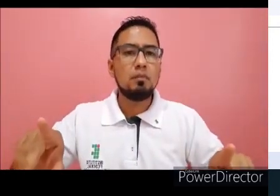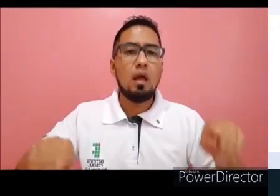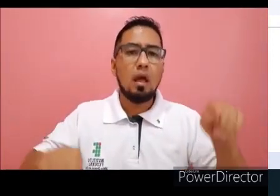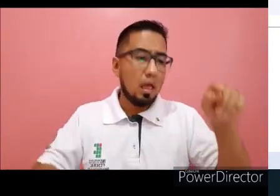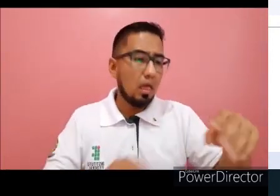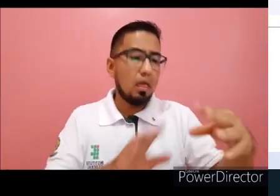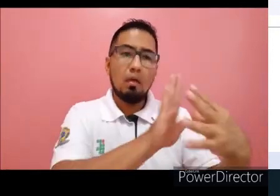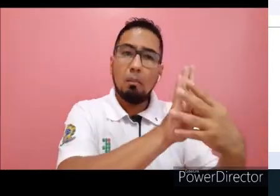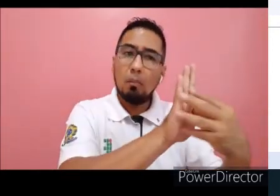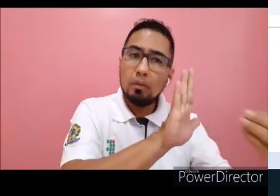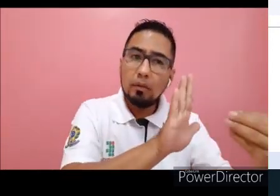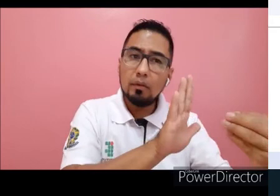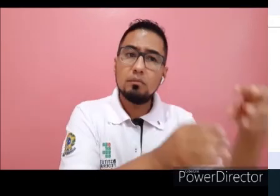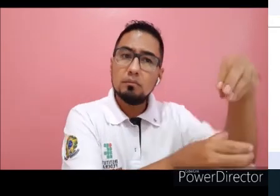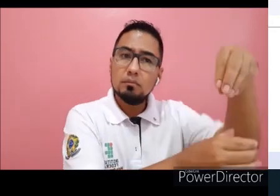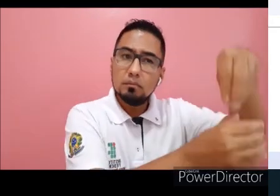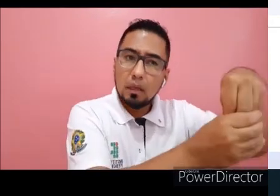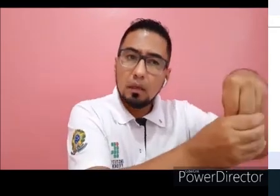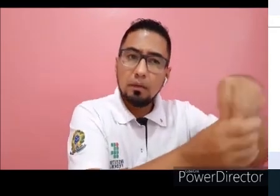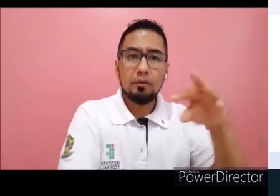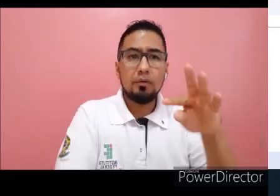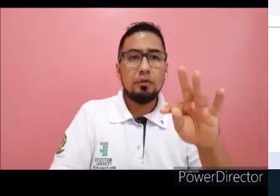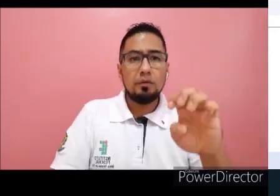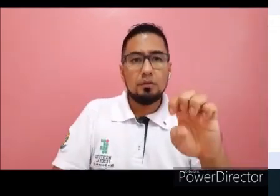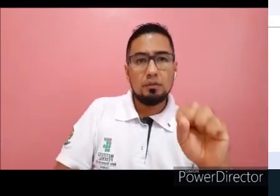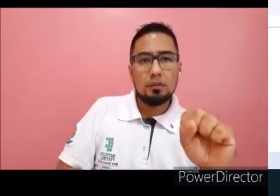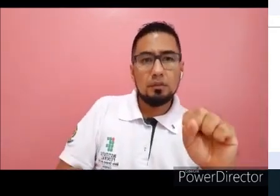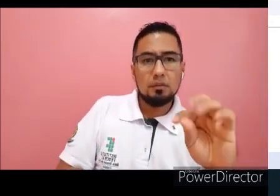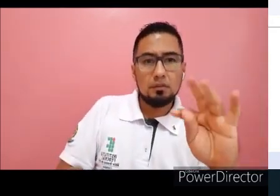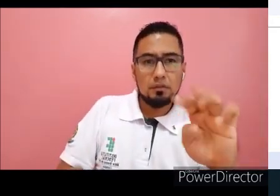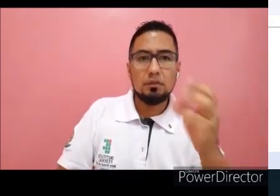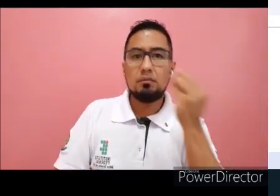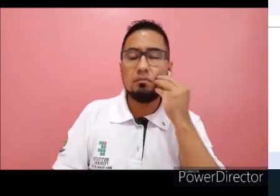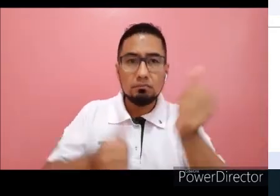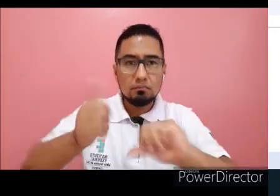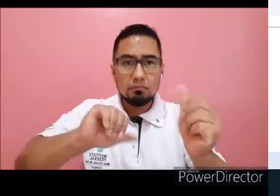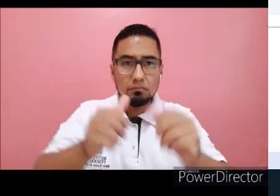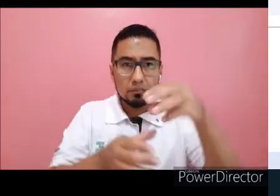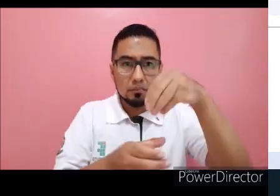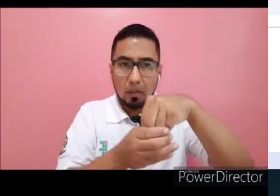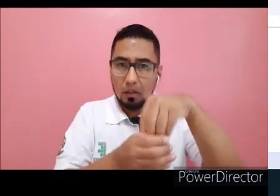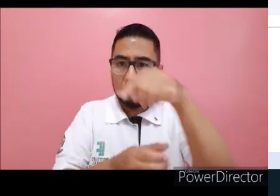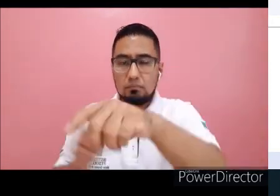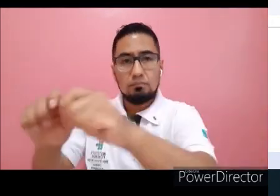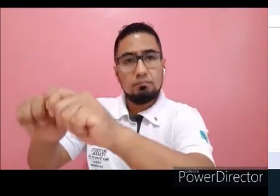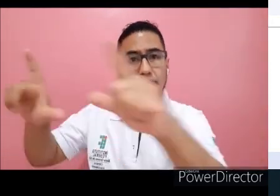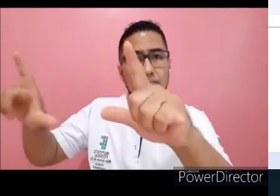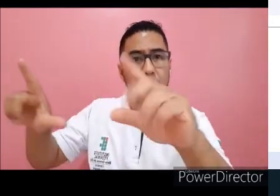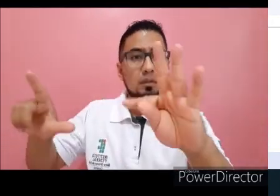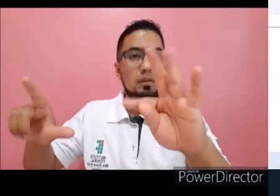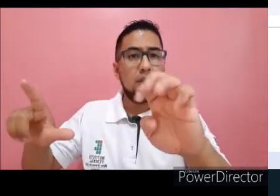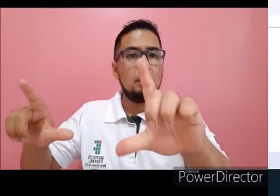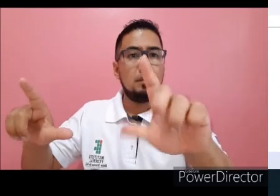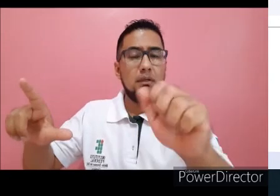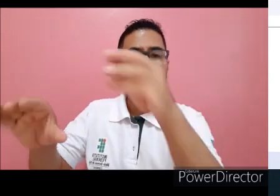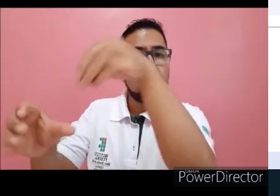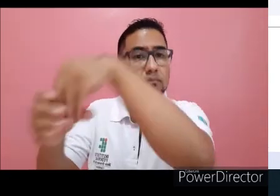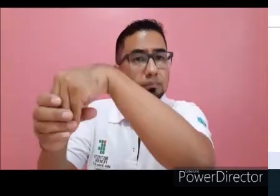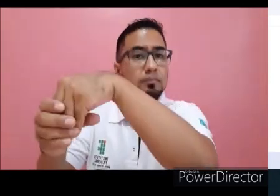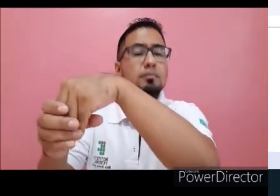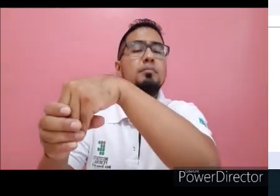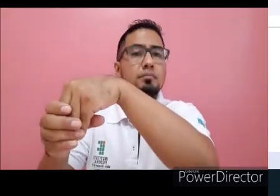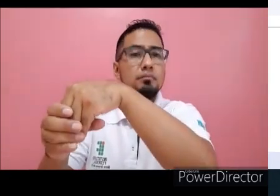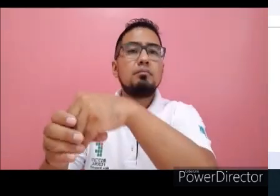O que for classes de definição de modelo, coloca aqui nesse pacote de modelo. O que for de telas, coloca nesse pacote.